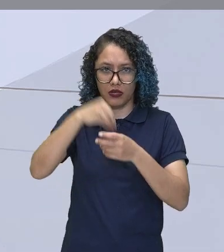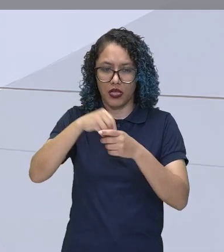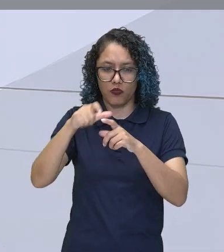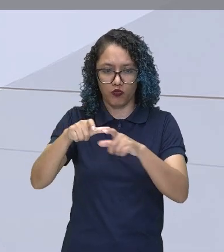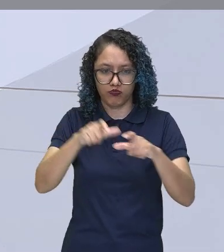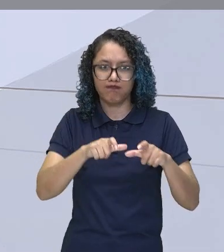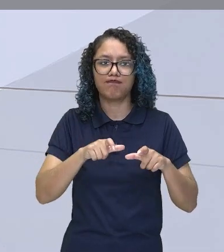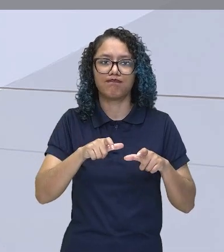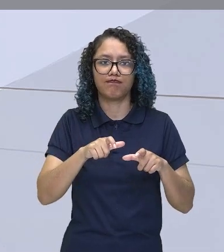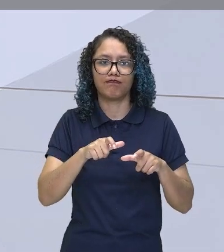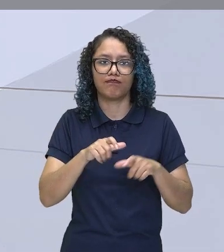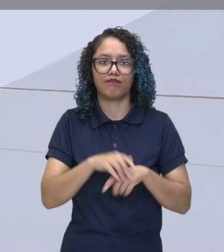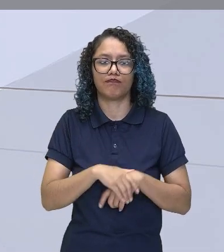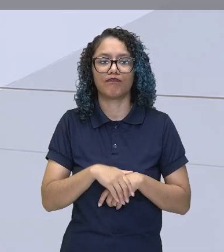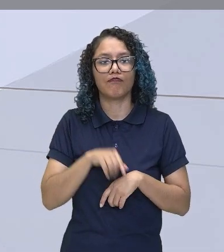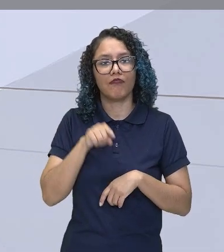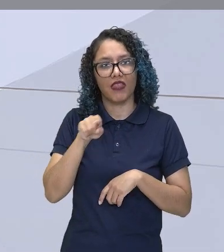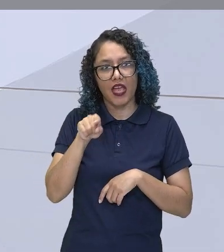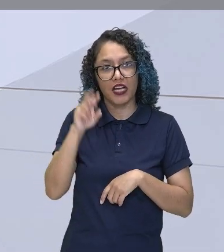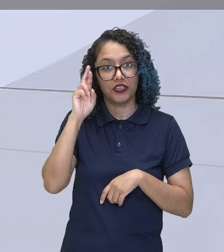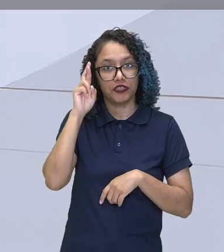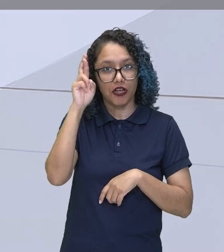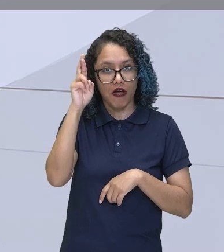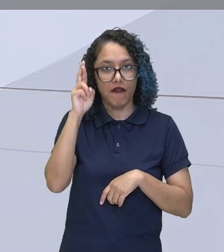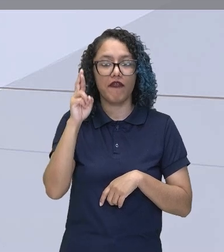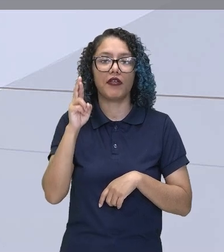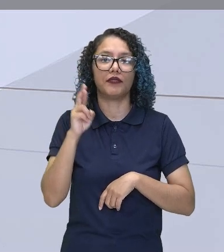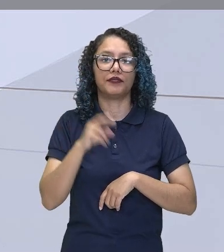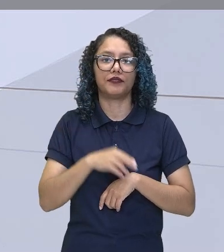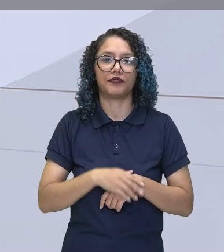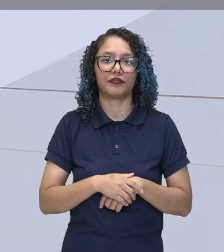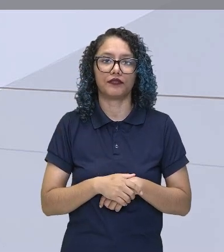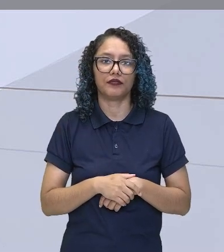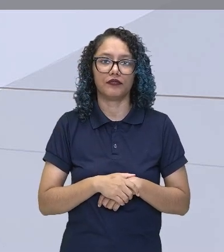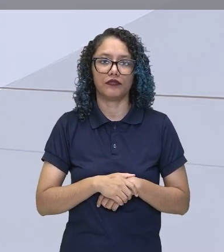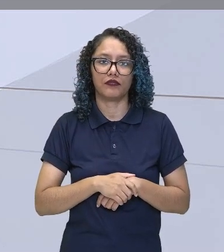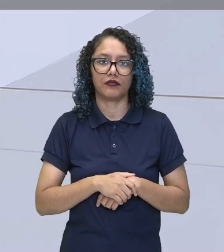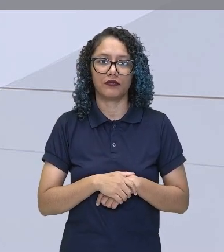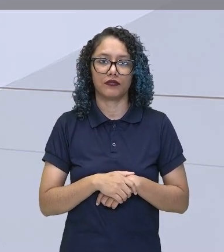Ele recebia o título de coronel, né?